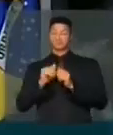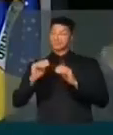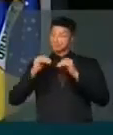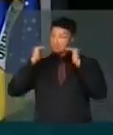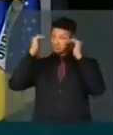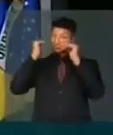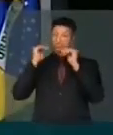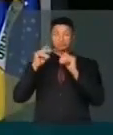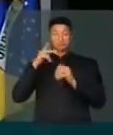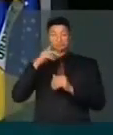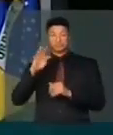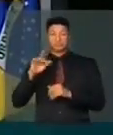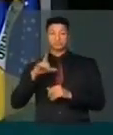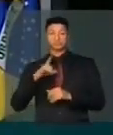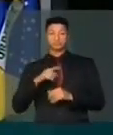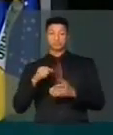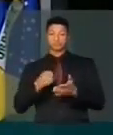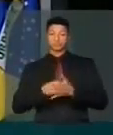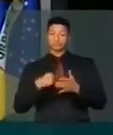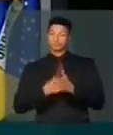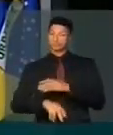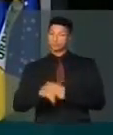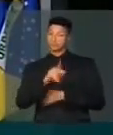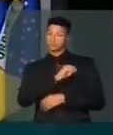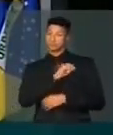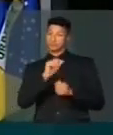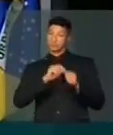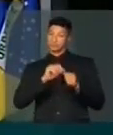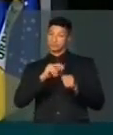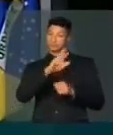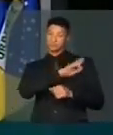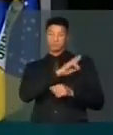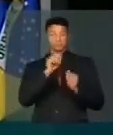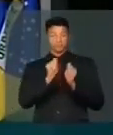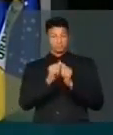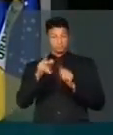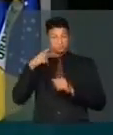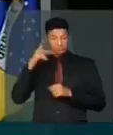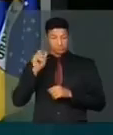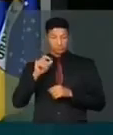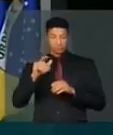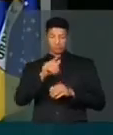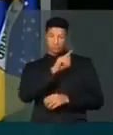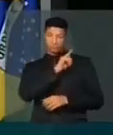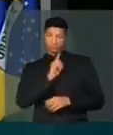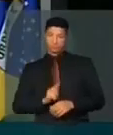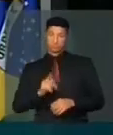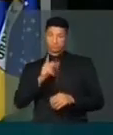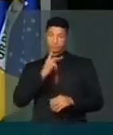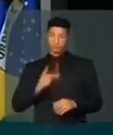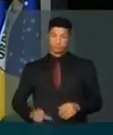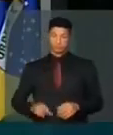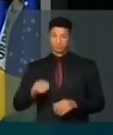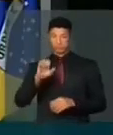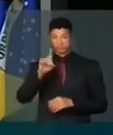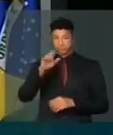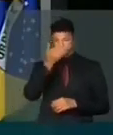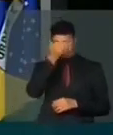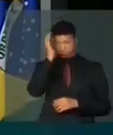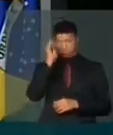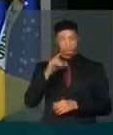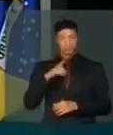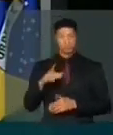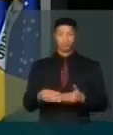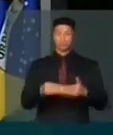altivez, um parlamento que está exercendo a sua função com protagonismo, um parlamento que na gestão do presidente Eduardo Cunha